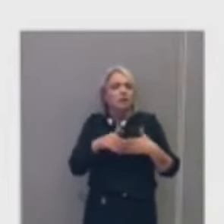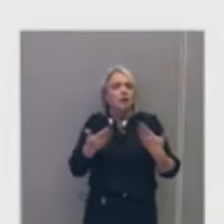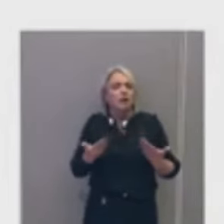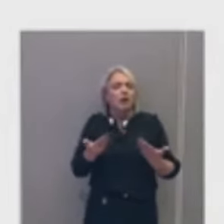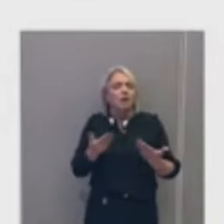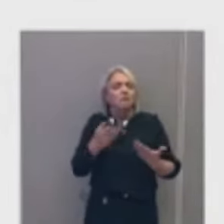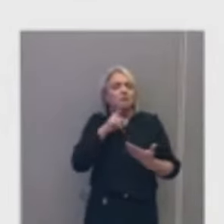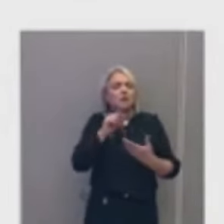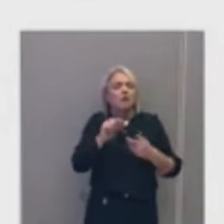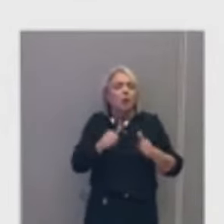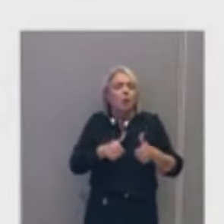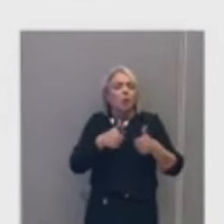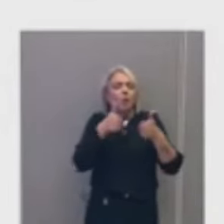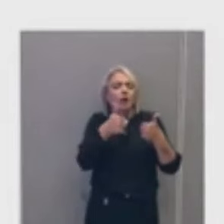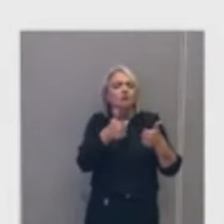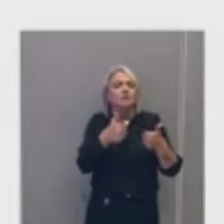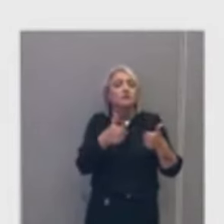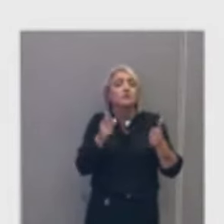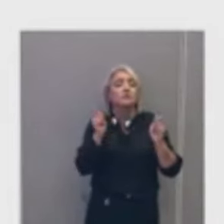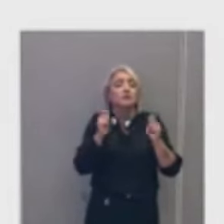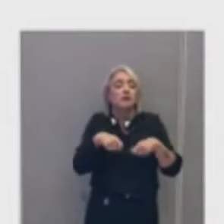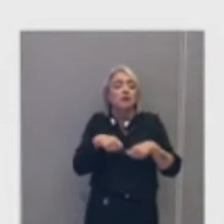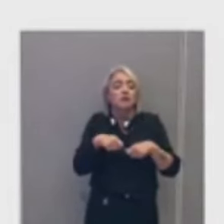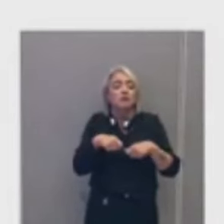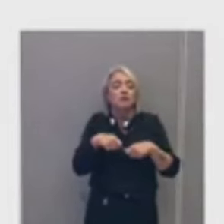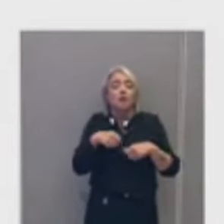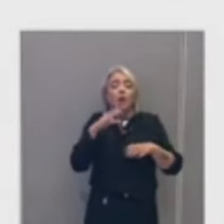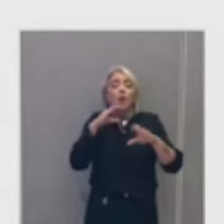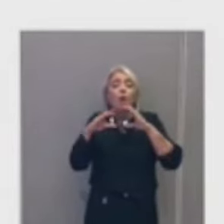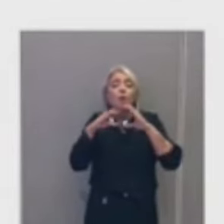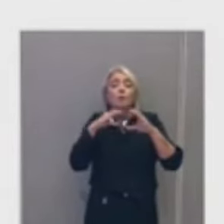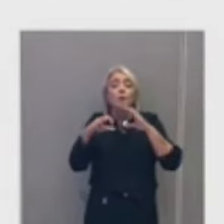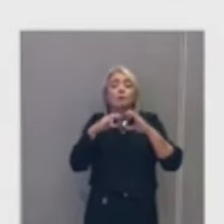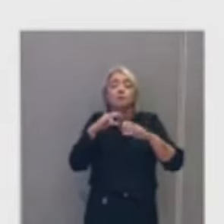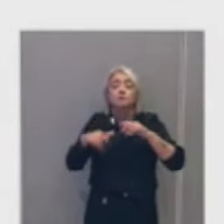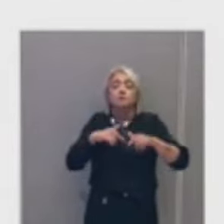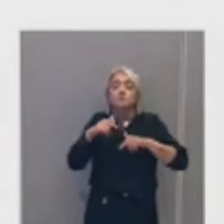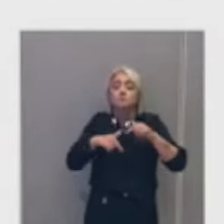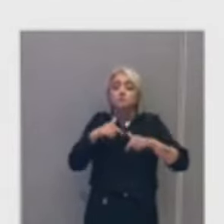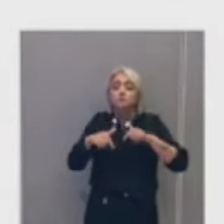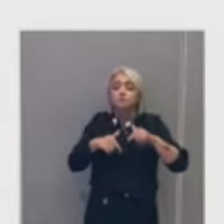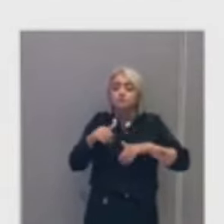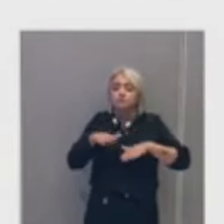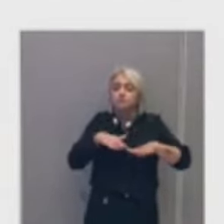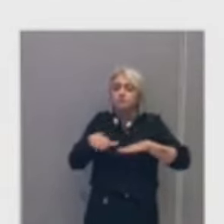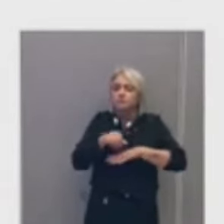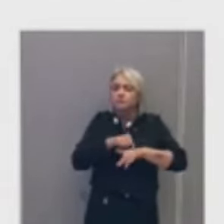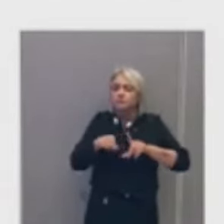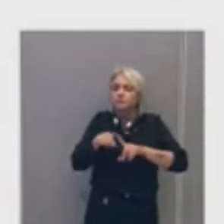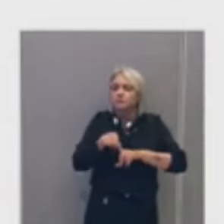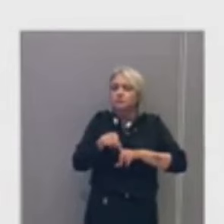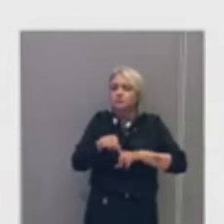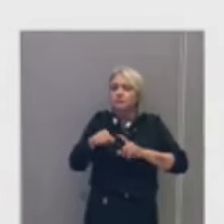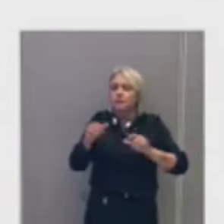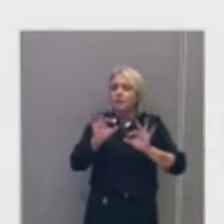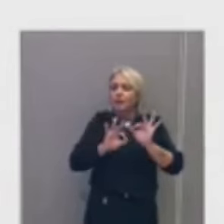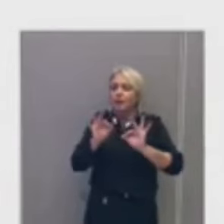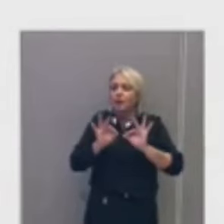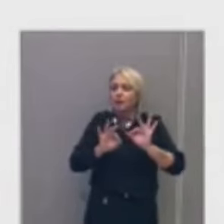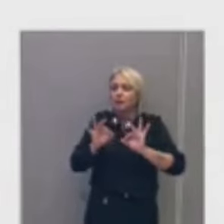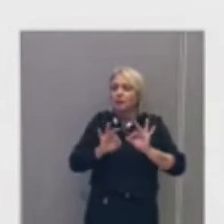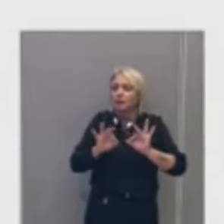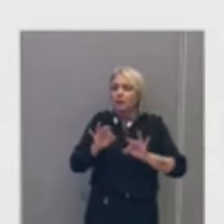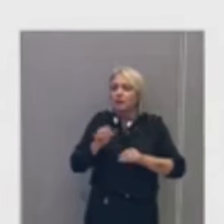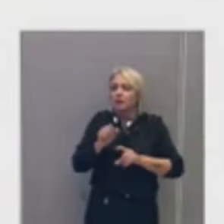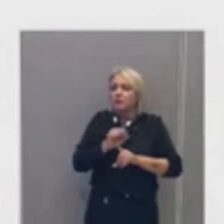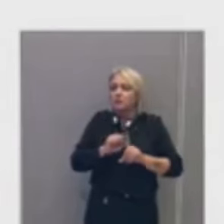A intensificação de qualificação da capacidade de comunicação dos trabalhadores, movimentos sociais e